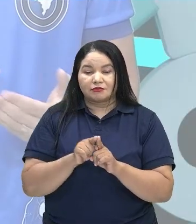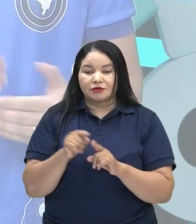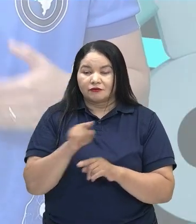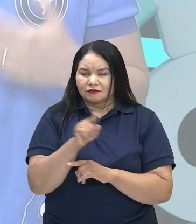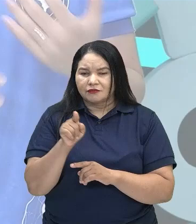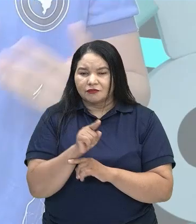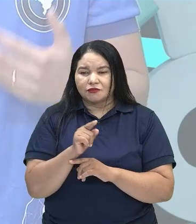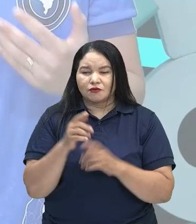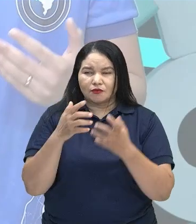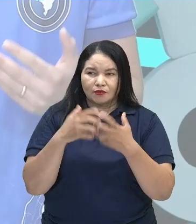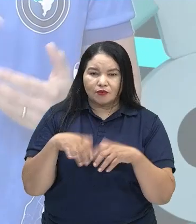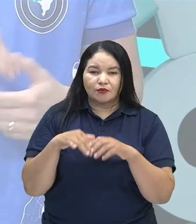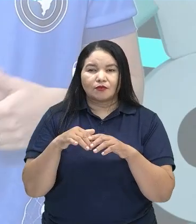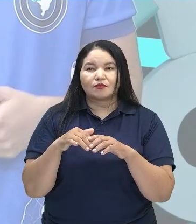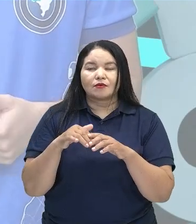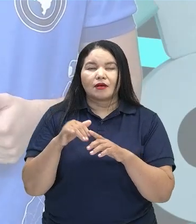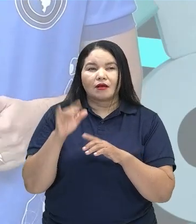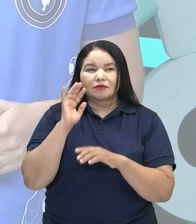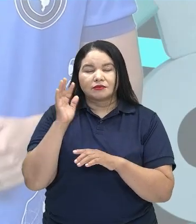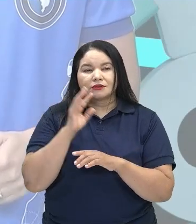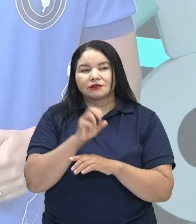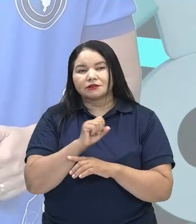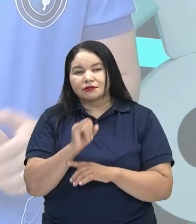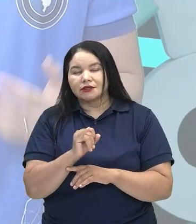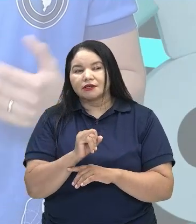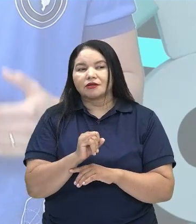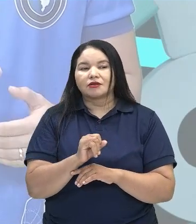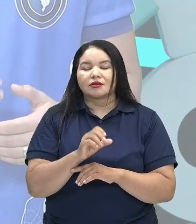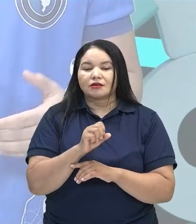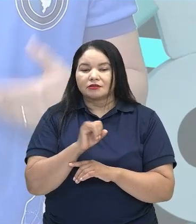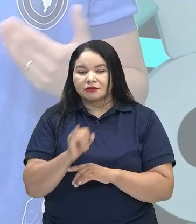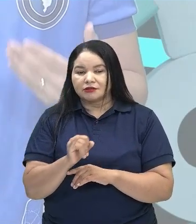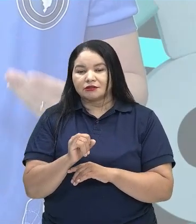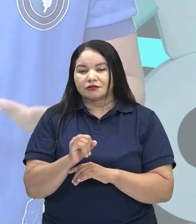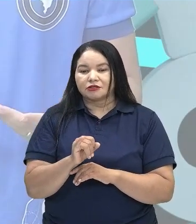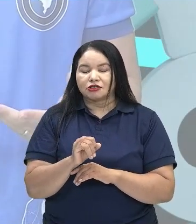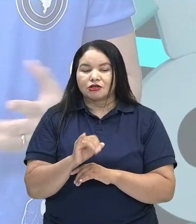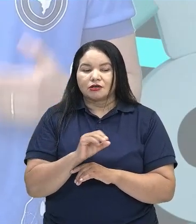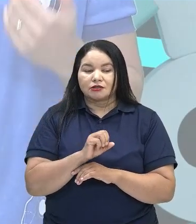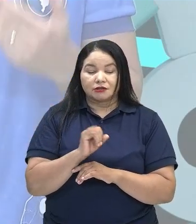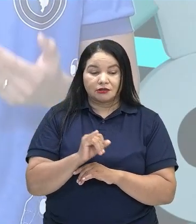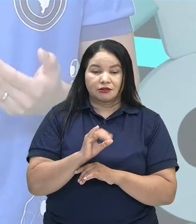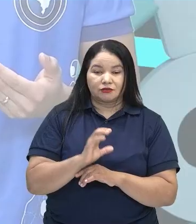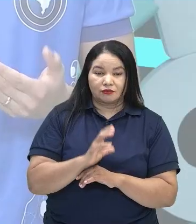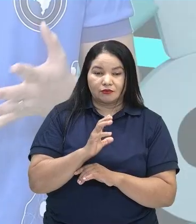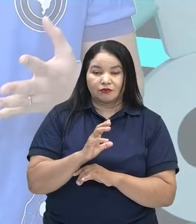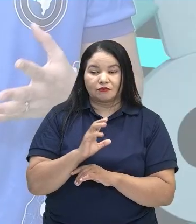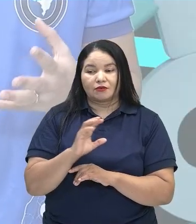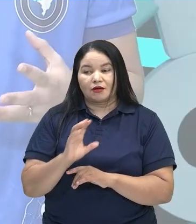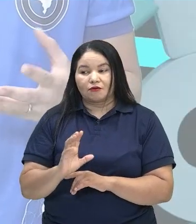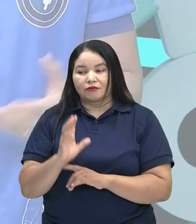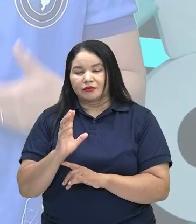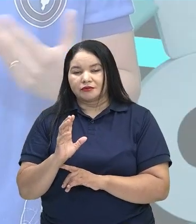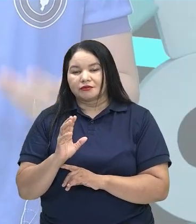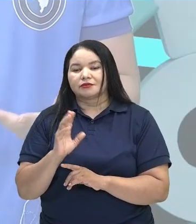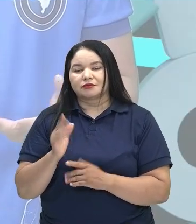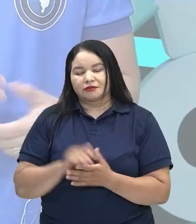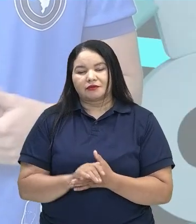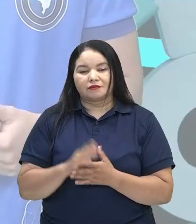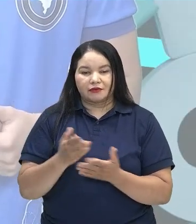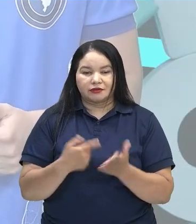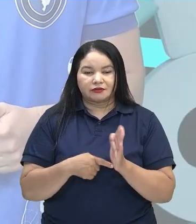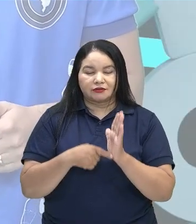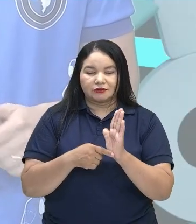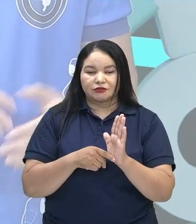fizer isso, vai acontecer aquilo, né? Então, ele usa for example, uma das expressões, né, para